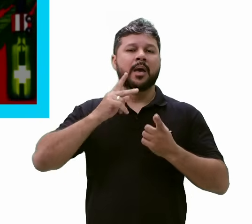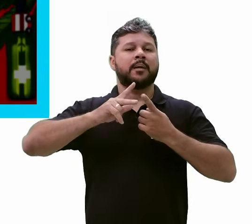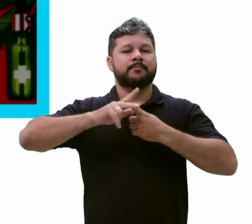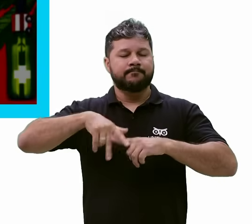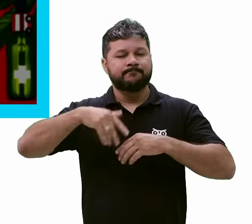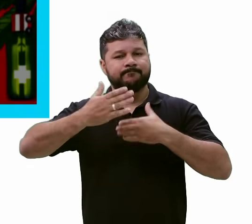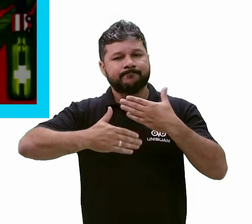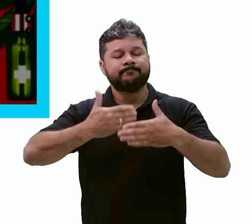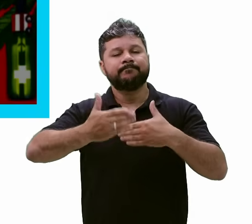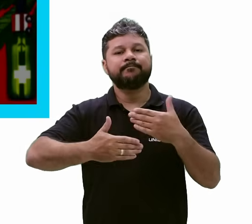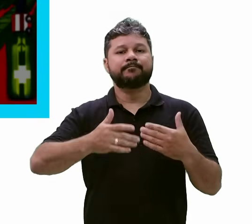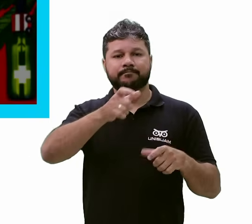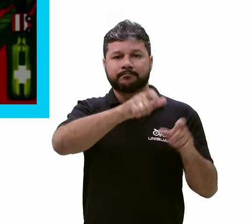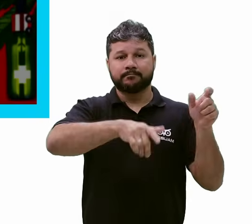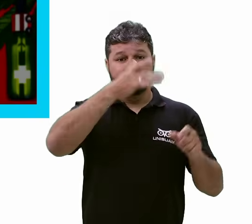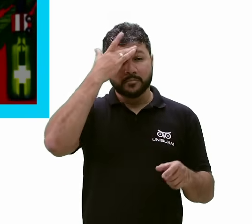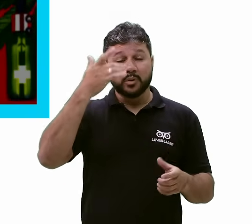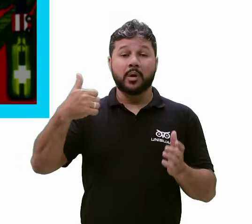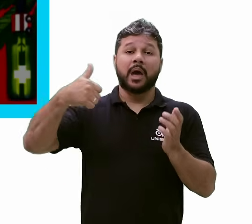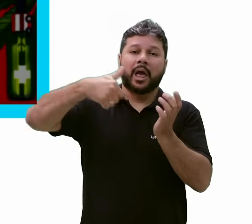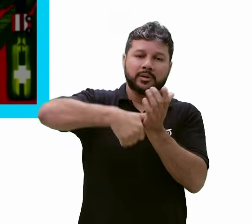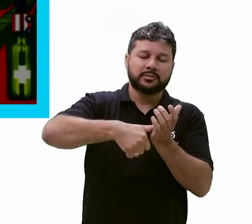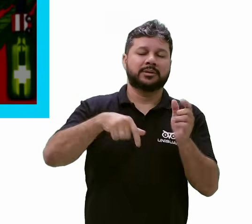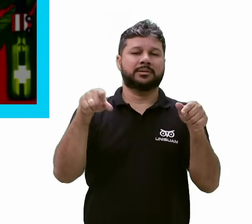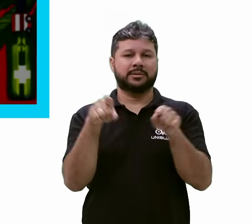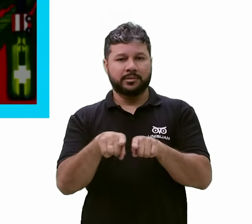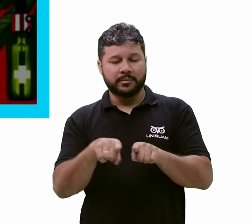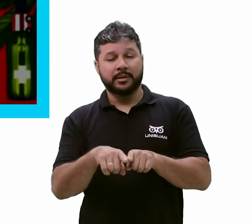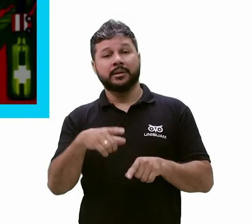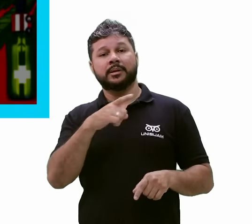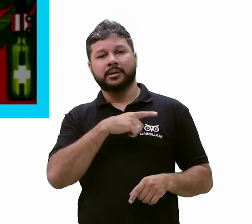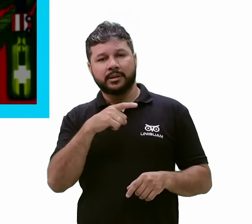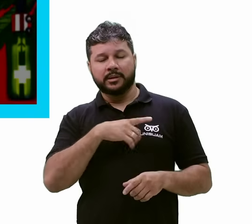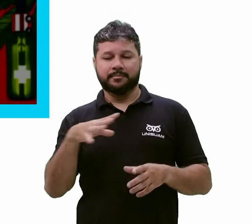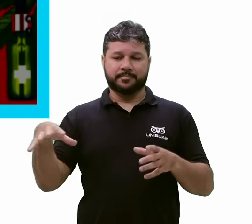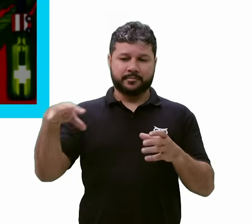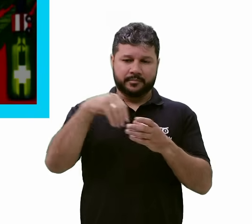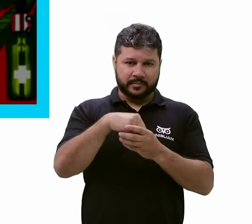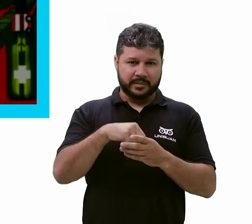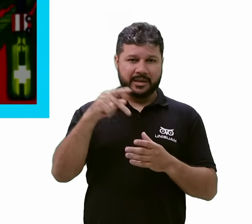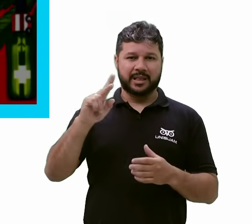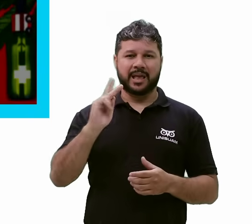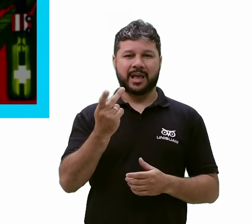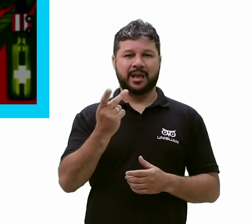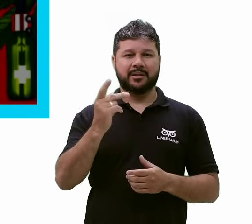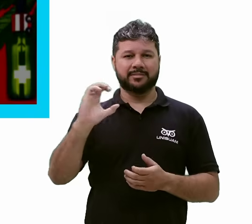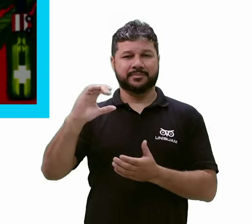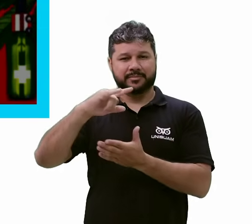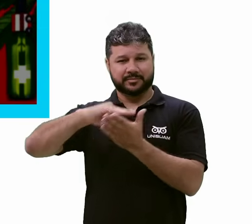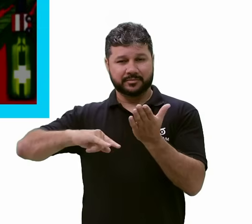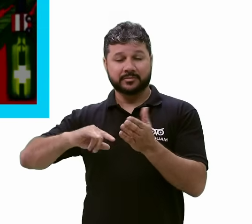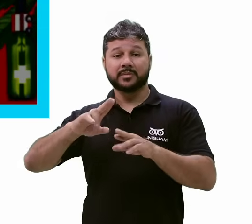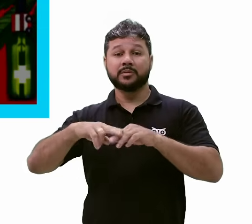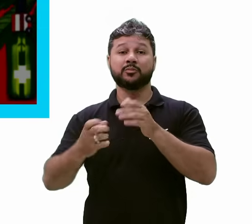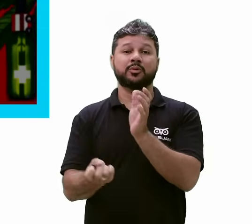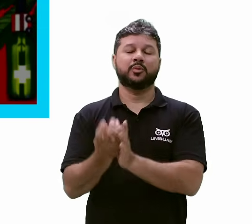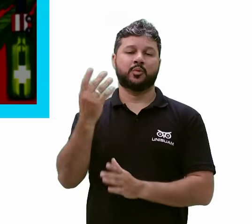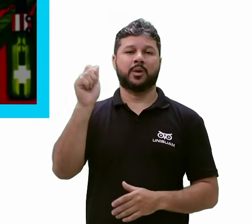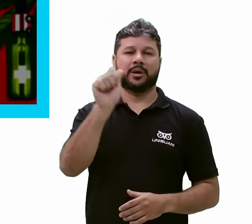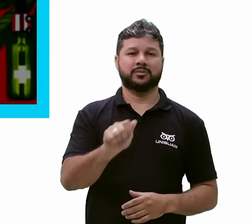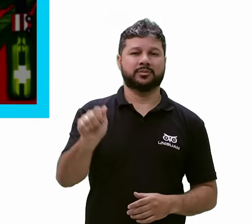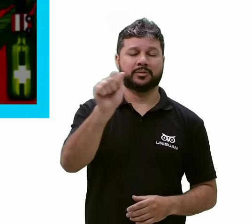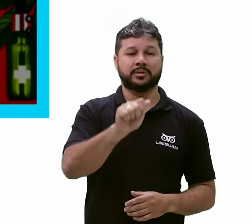custo para manutenção para pessoas associadas também que estivessem englobadas no seu habeas corpus. Por isso que